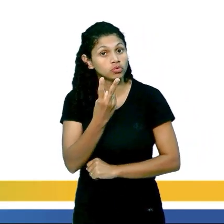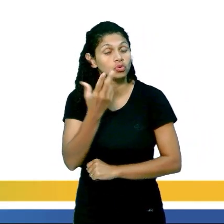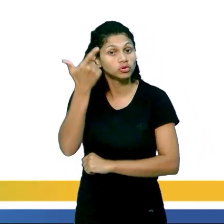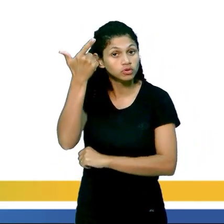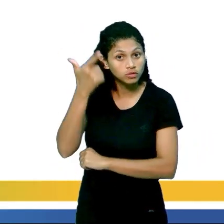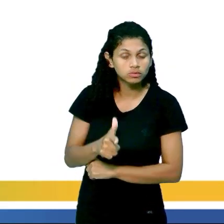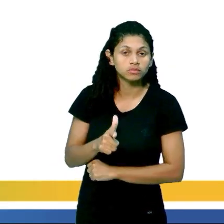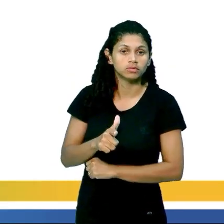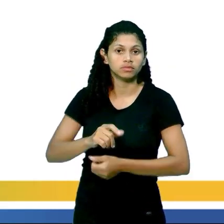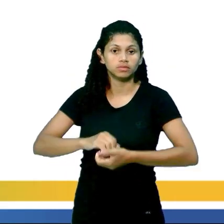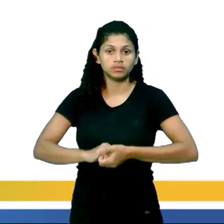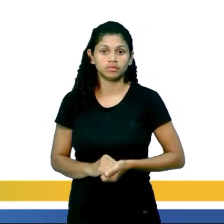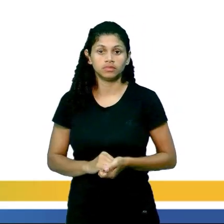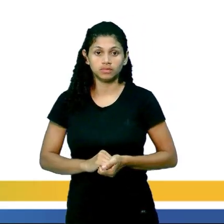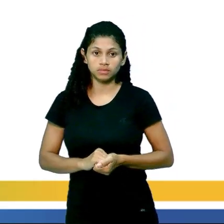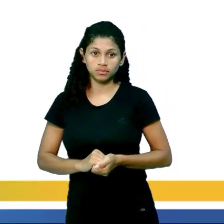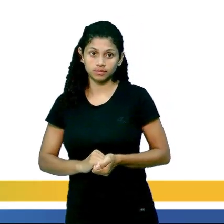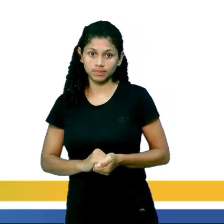questão aí.